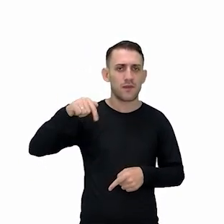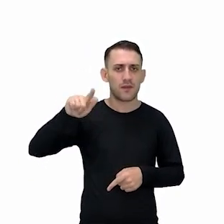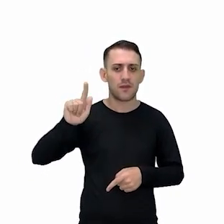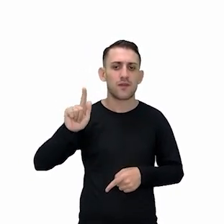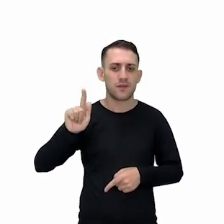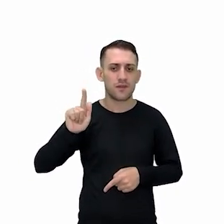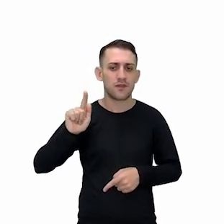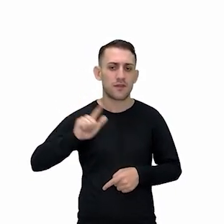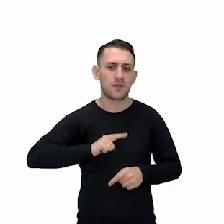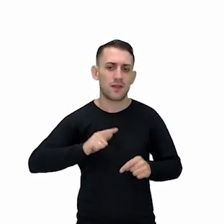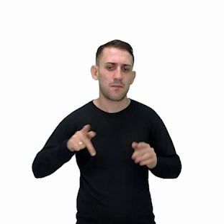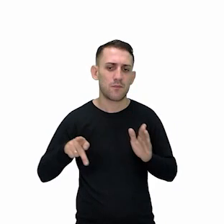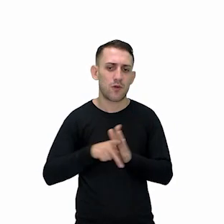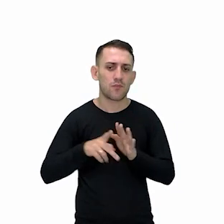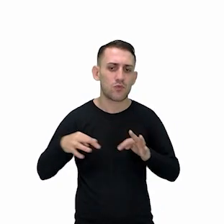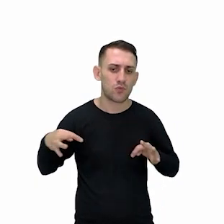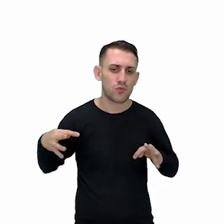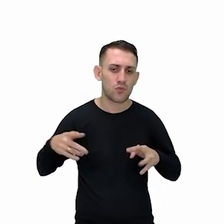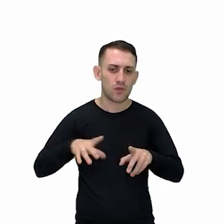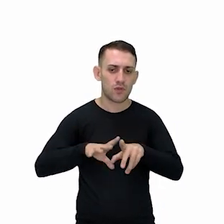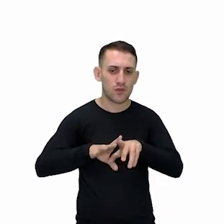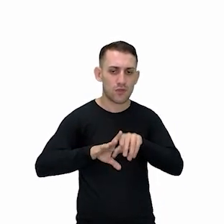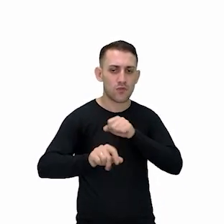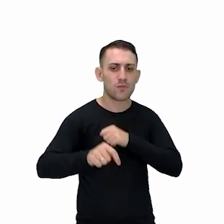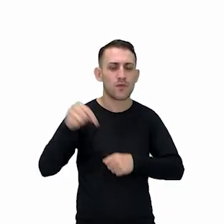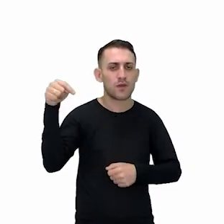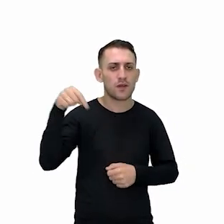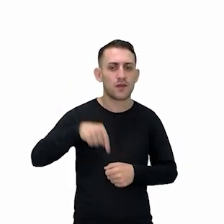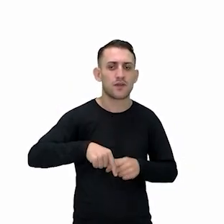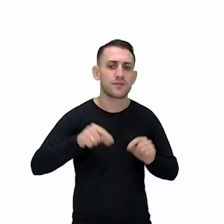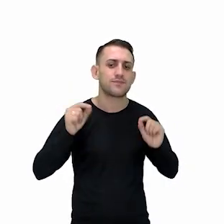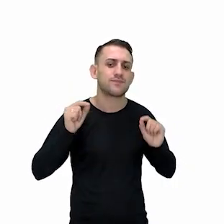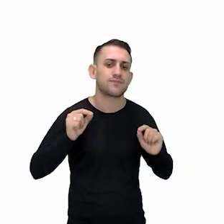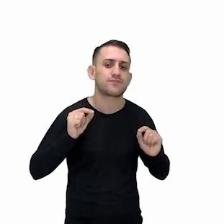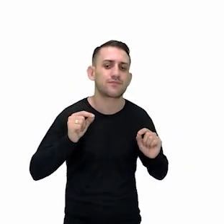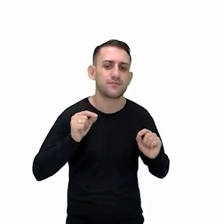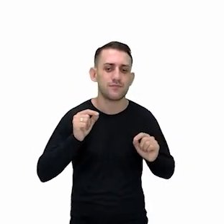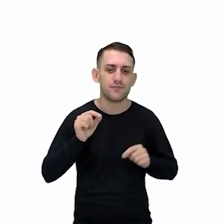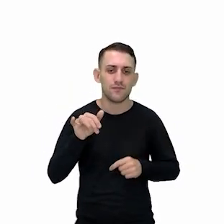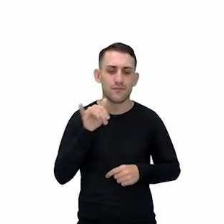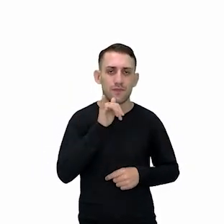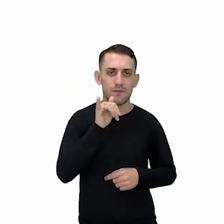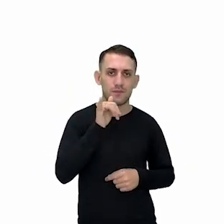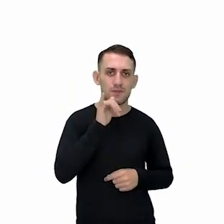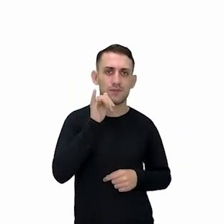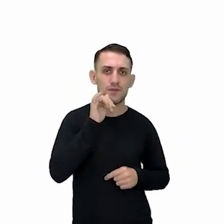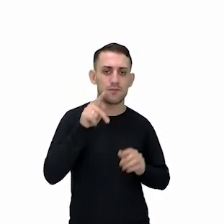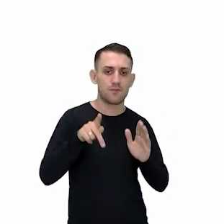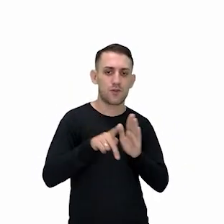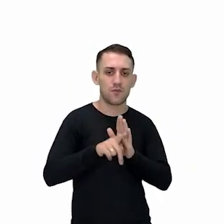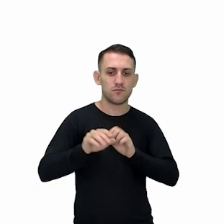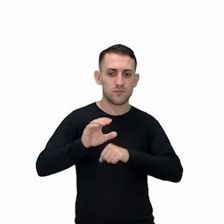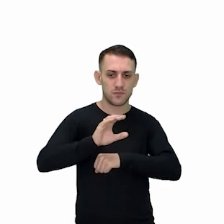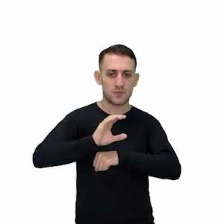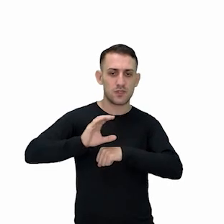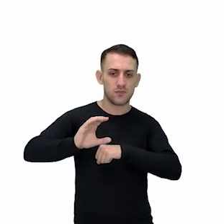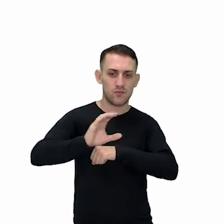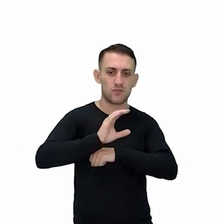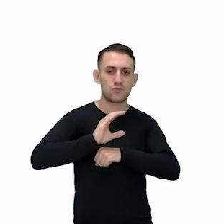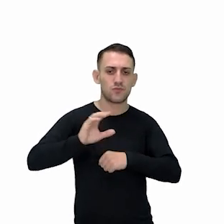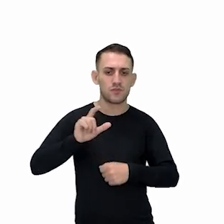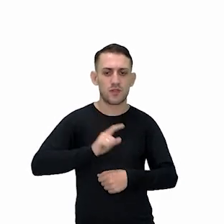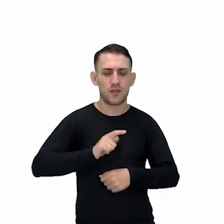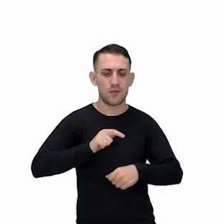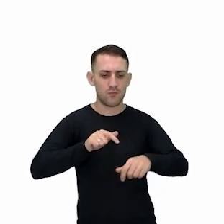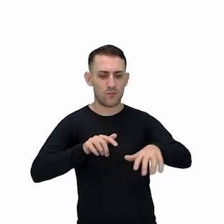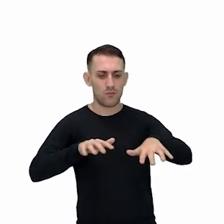né, em toda a formação do nosso, da nossa Constituição. Então, esse